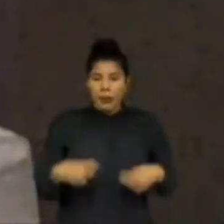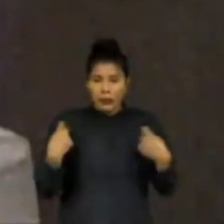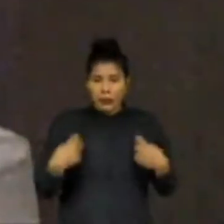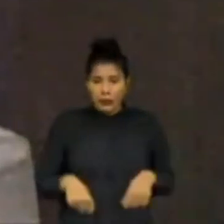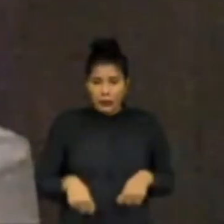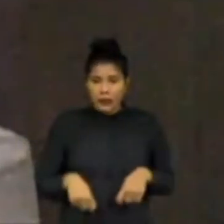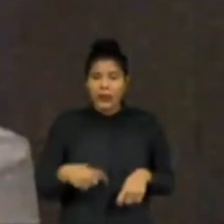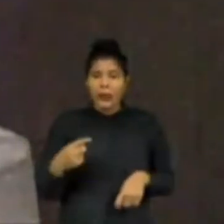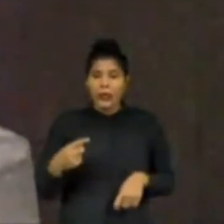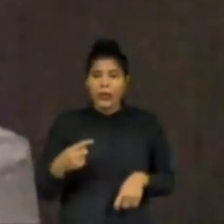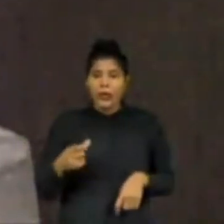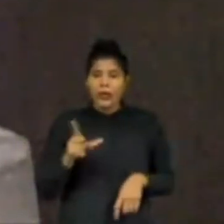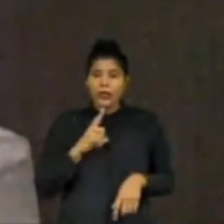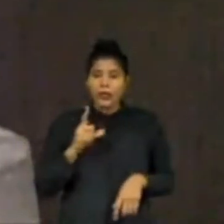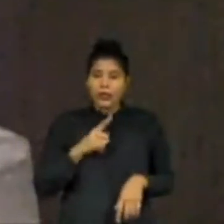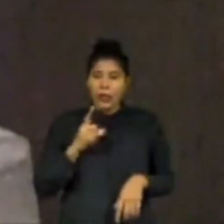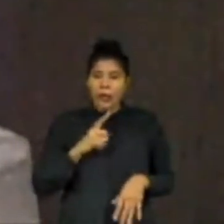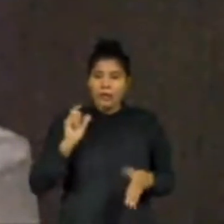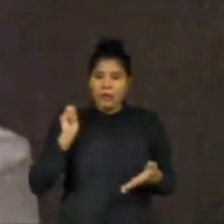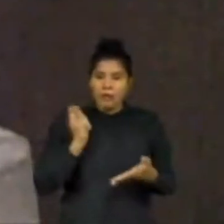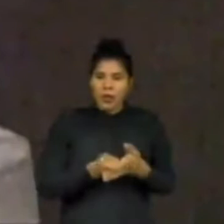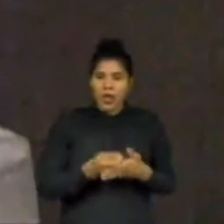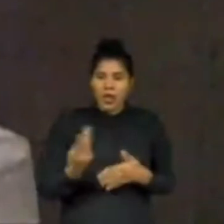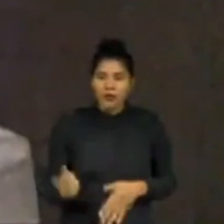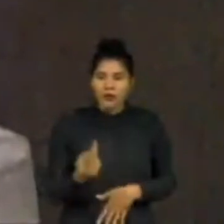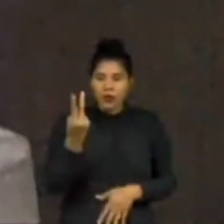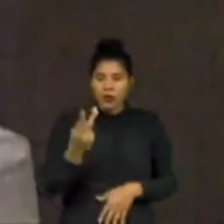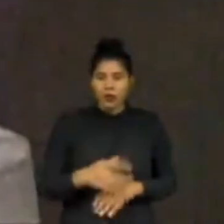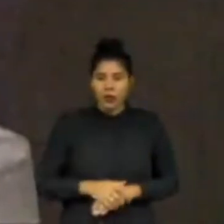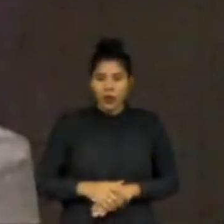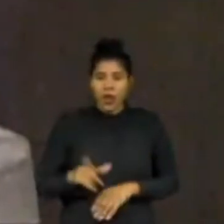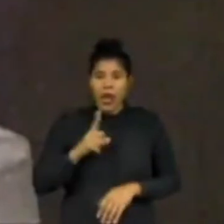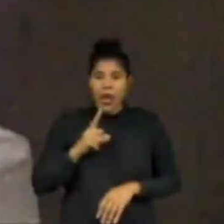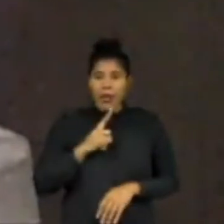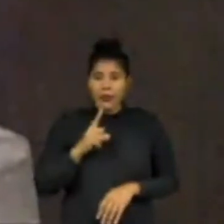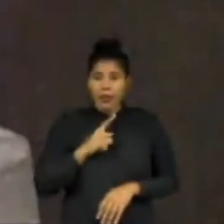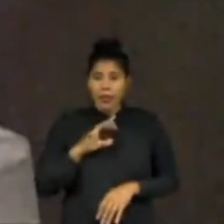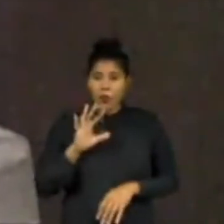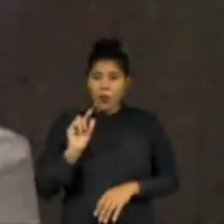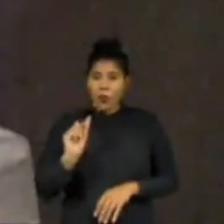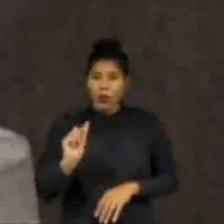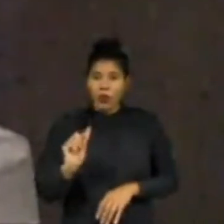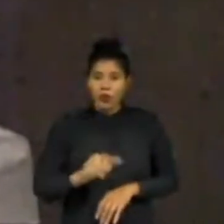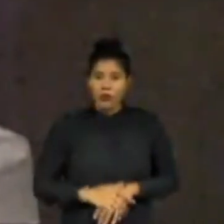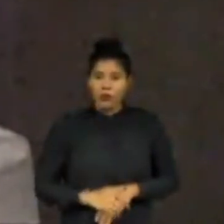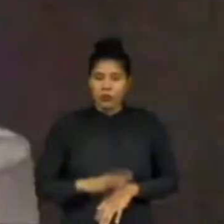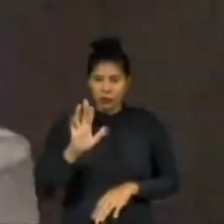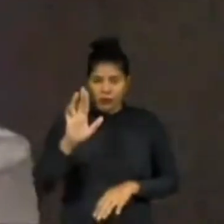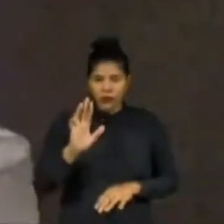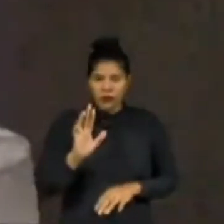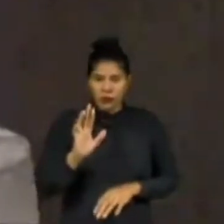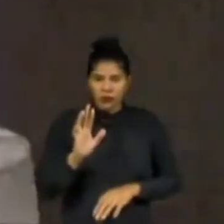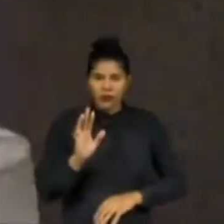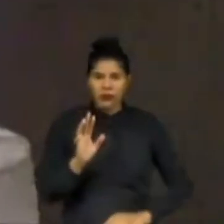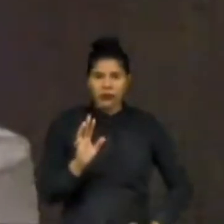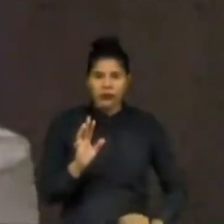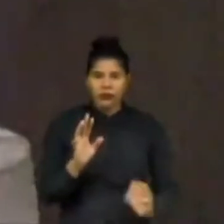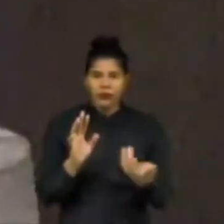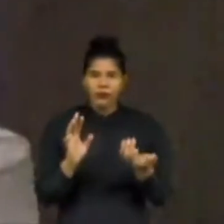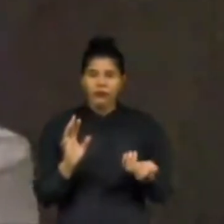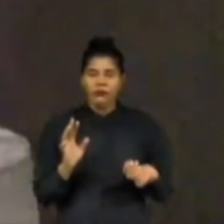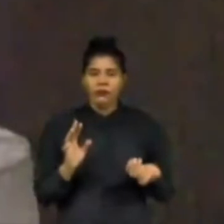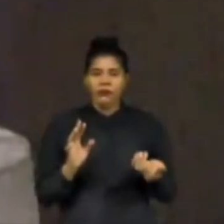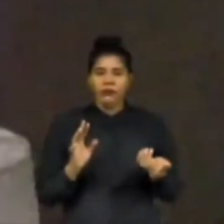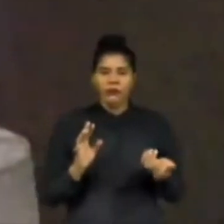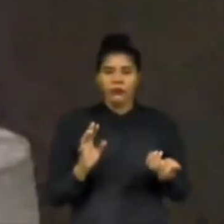Aí, excetuam-se, aí geram uma exceção. A regra deixa de ser a gratuidade